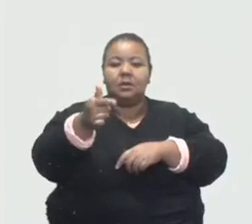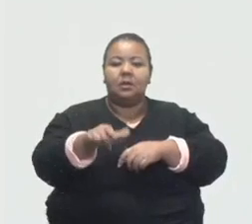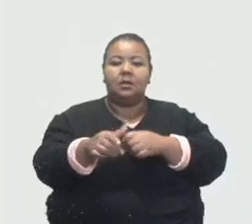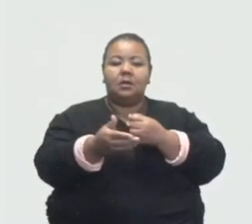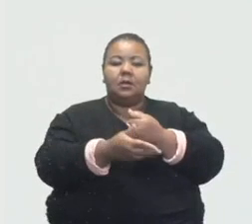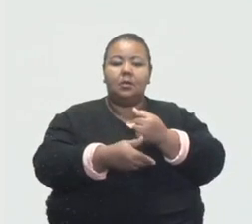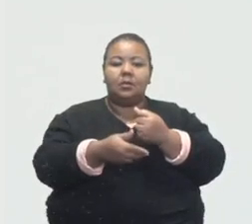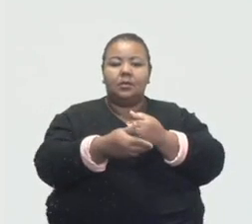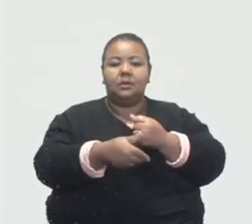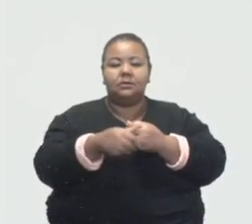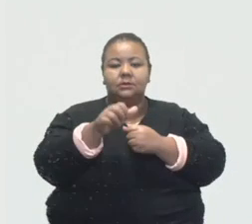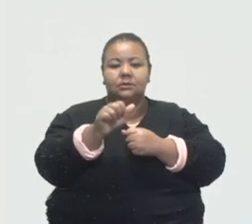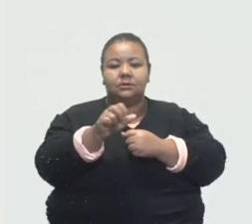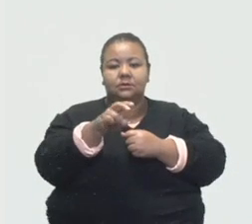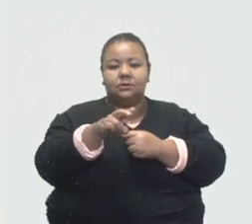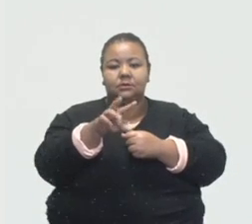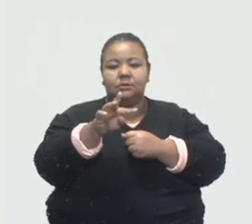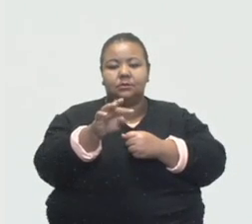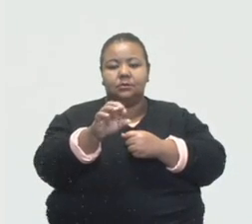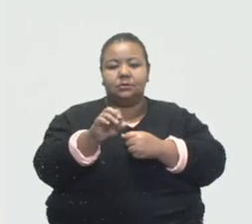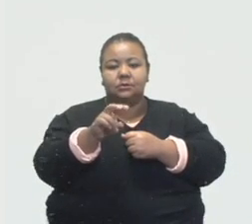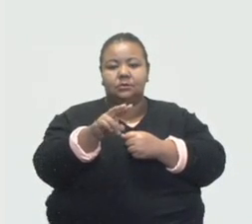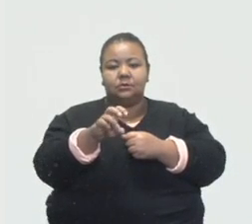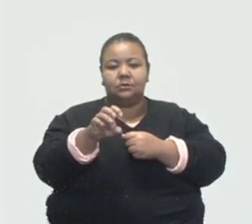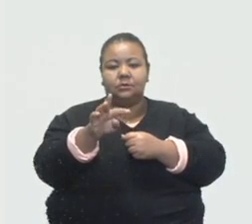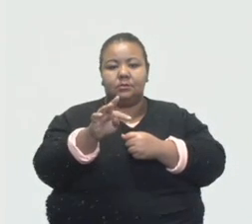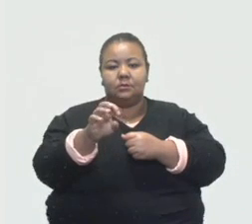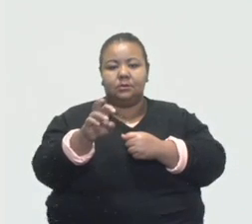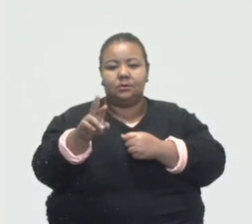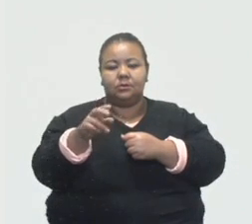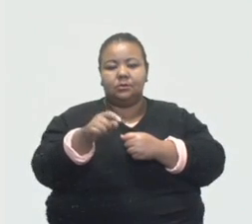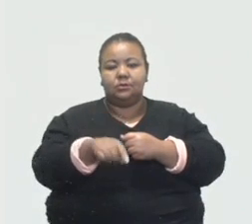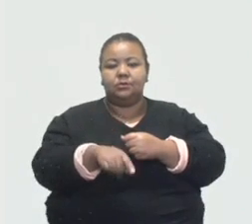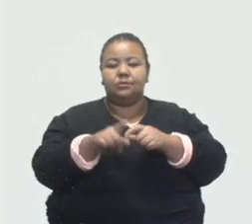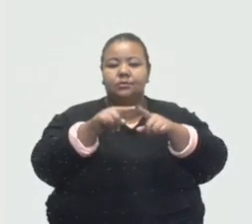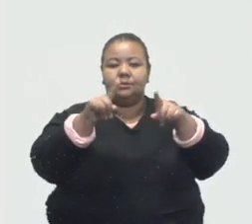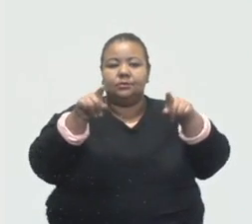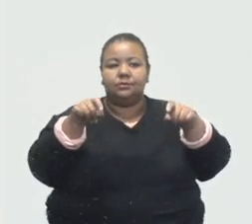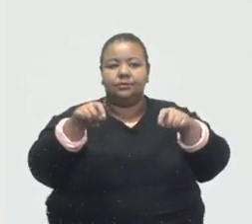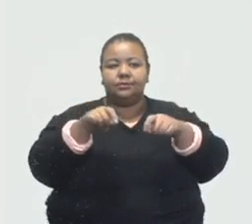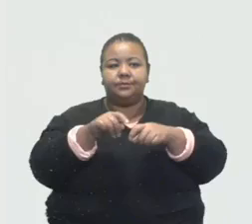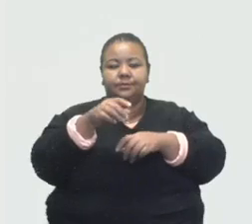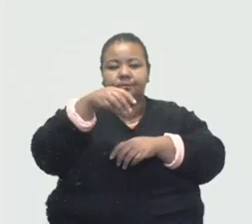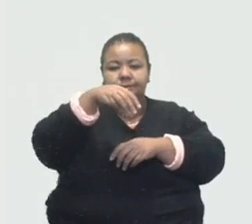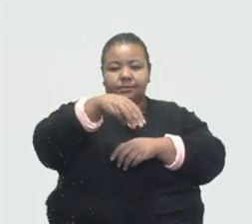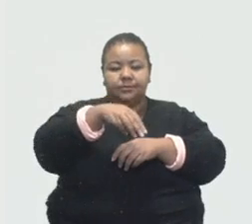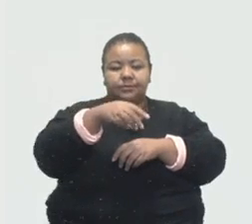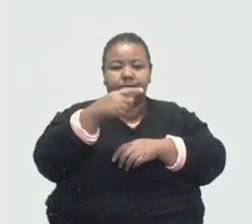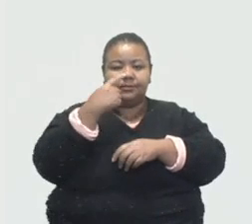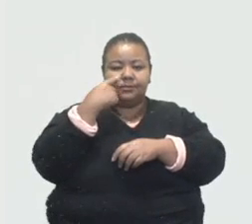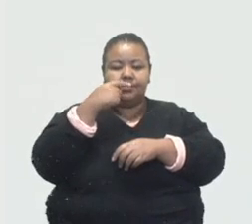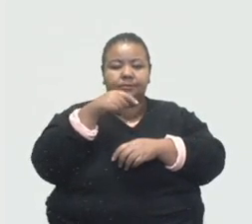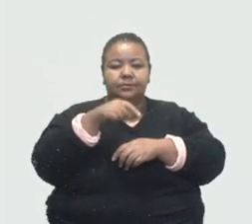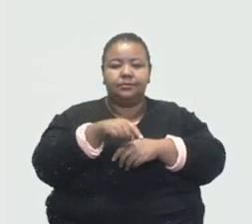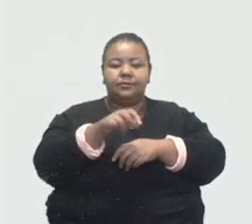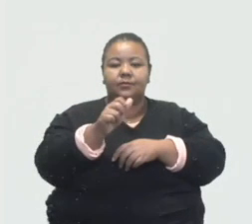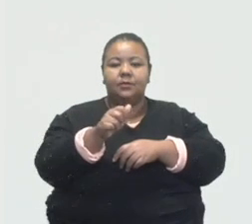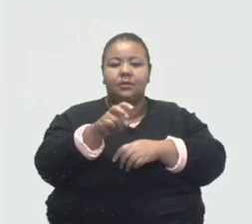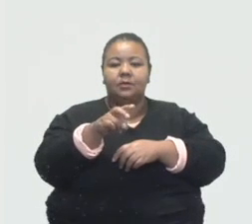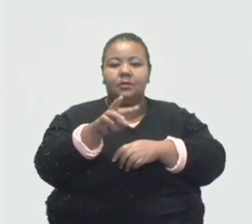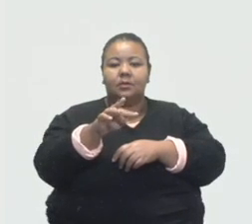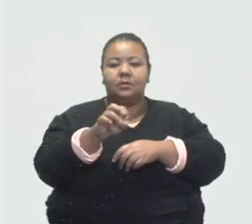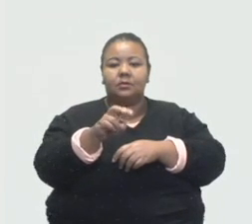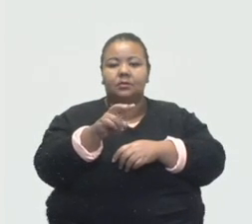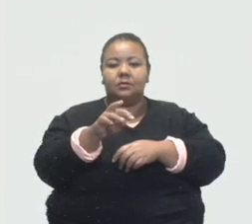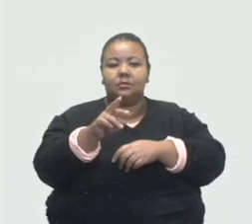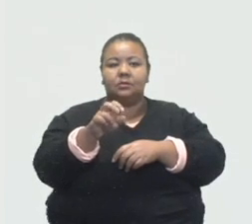nos autovetores. Da seguinte forma, a matriz M, veja que a gente vai pegar o nosso autovetor